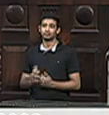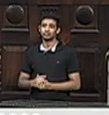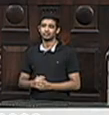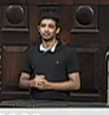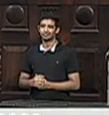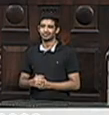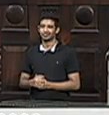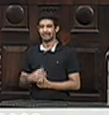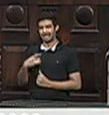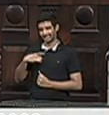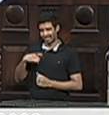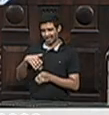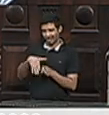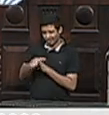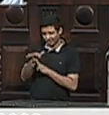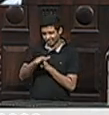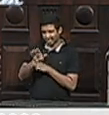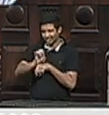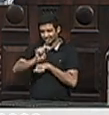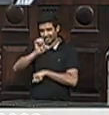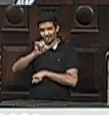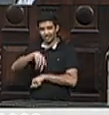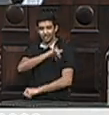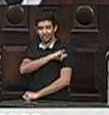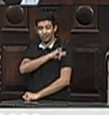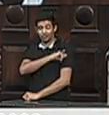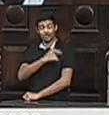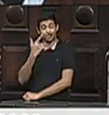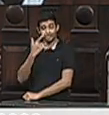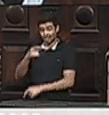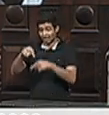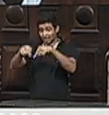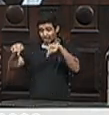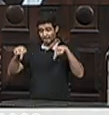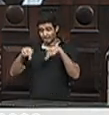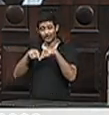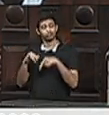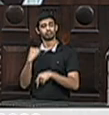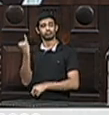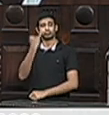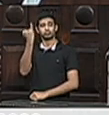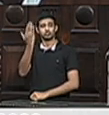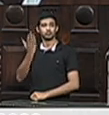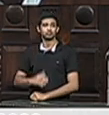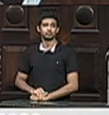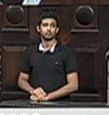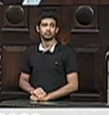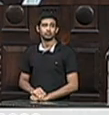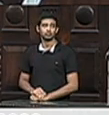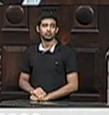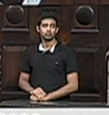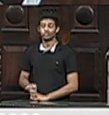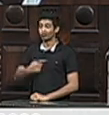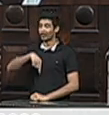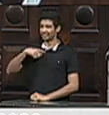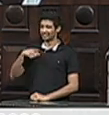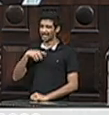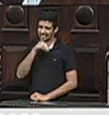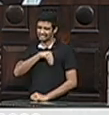Senhor presidente, eu primeiro queria reafirmar que eu acho que esse projeto tem